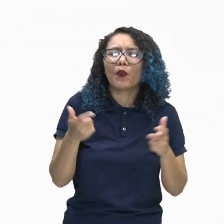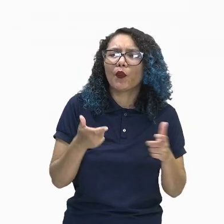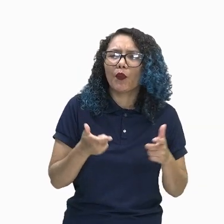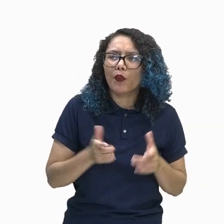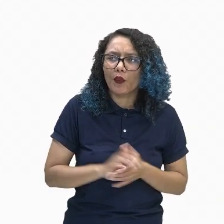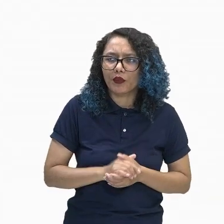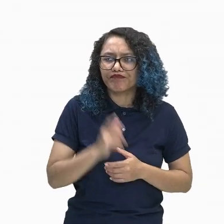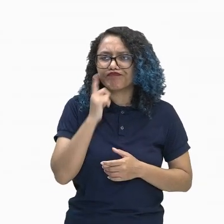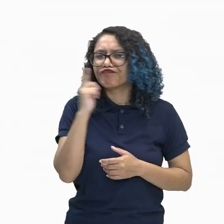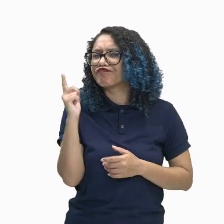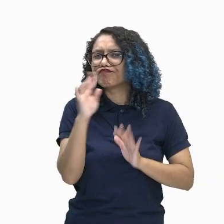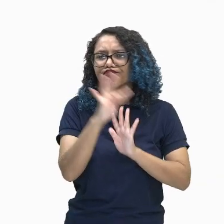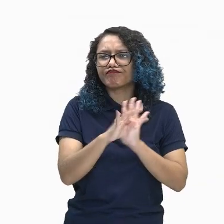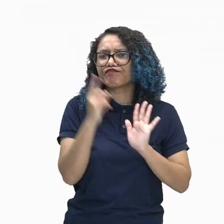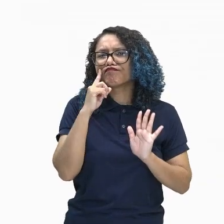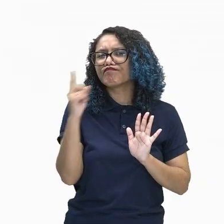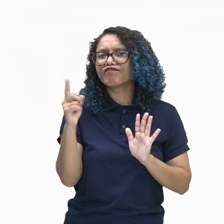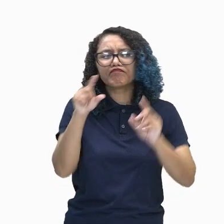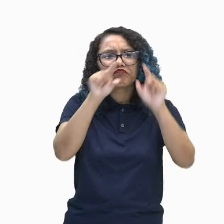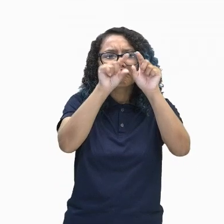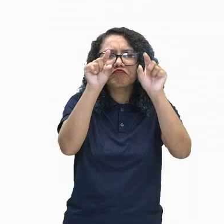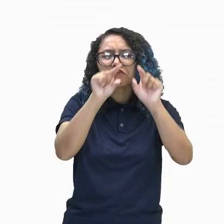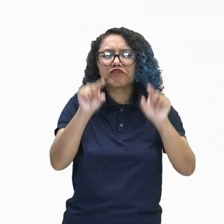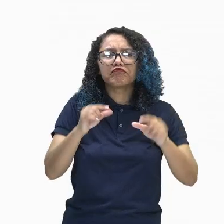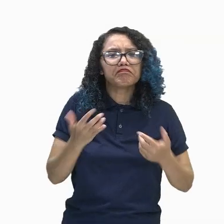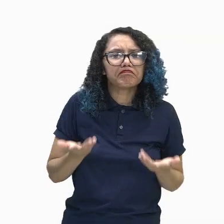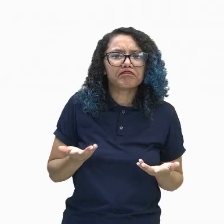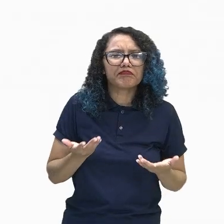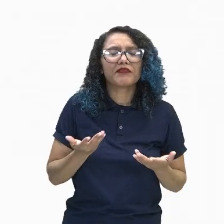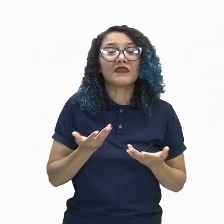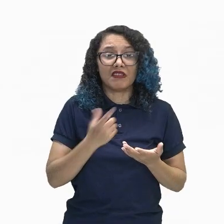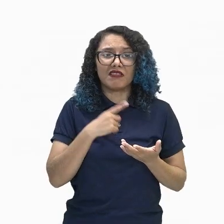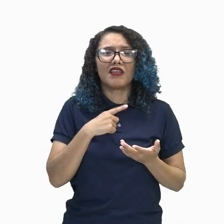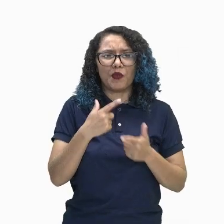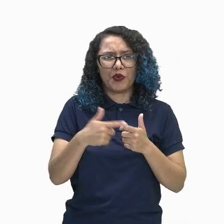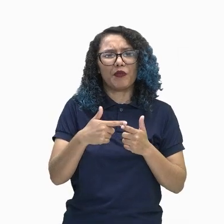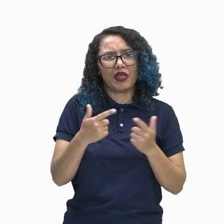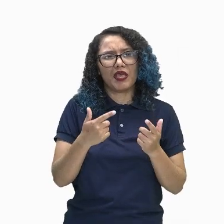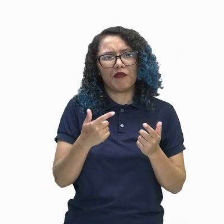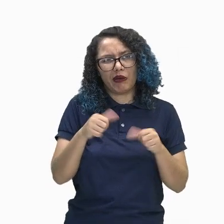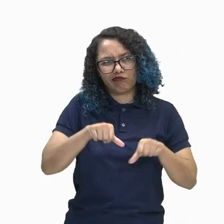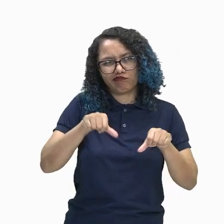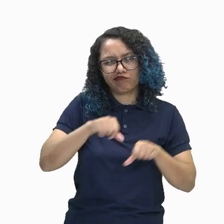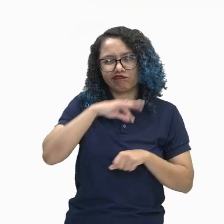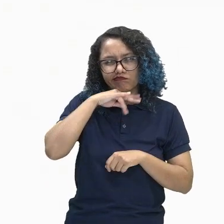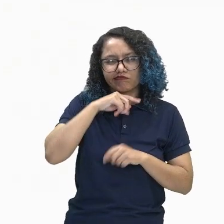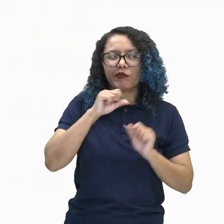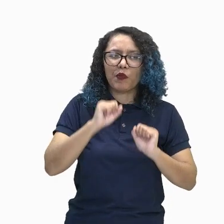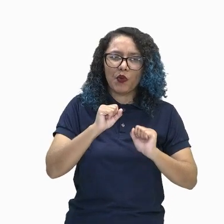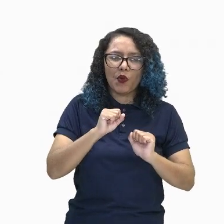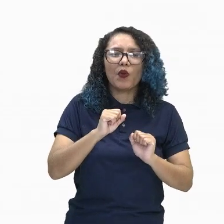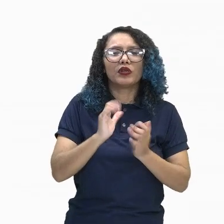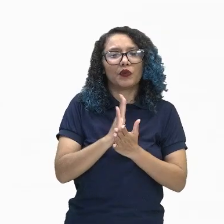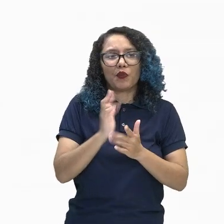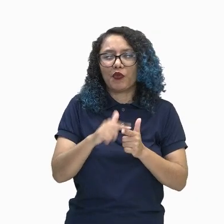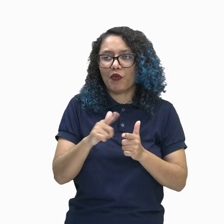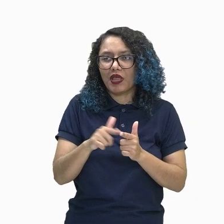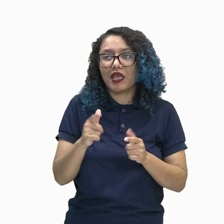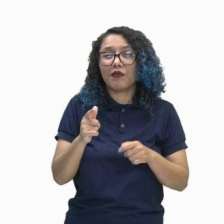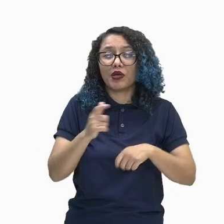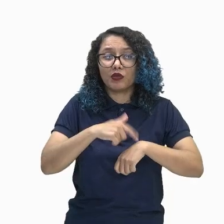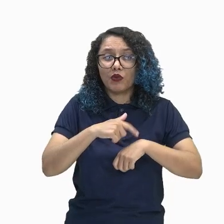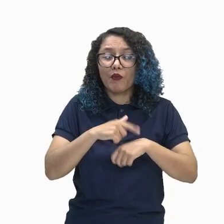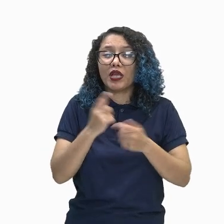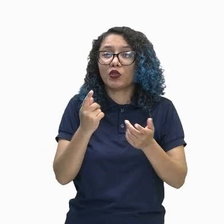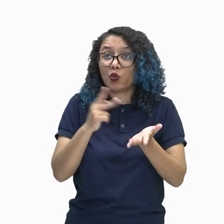que pode ser ruim, ou seja, pode trazer uma problemática na hora da pontuação. Perceba